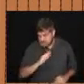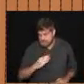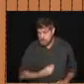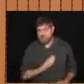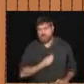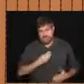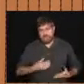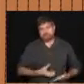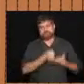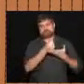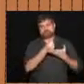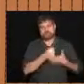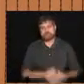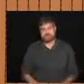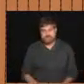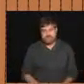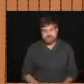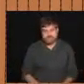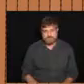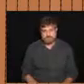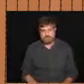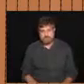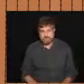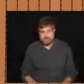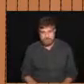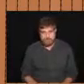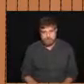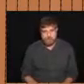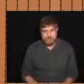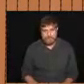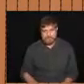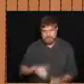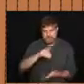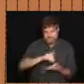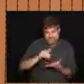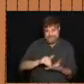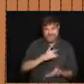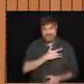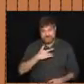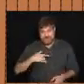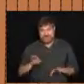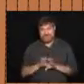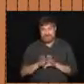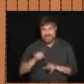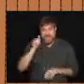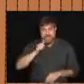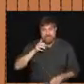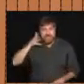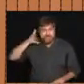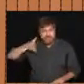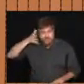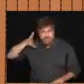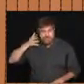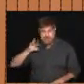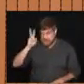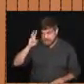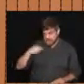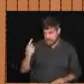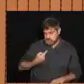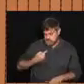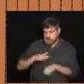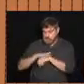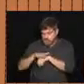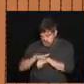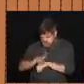estamos tomando, que os Dr. Cármeno e Andréia se recorda de conversas que tiveram